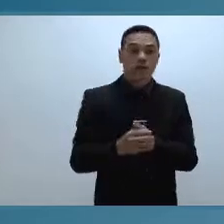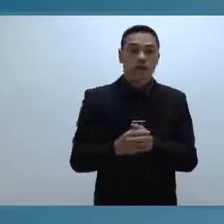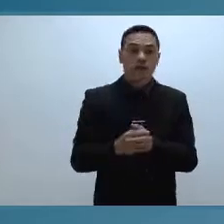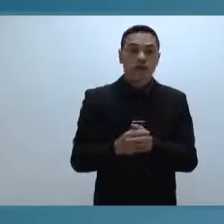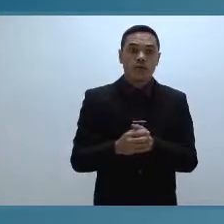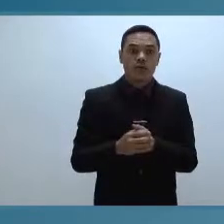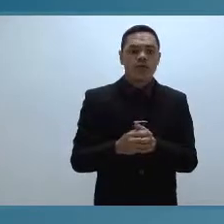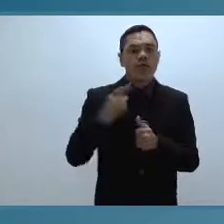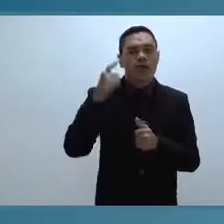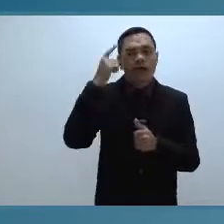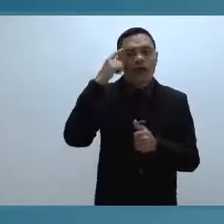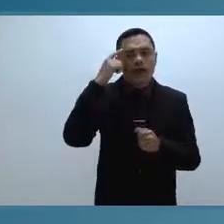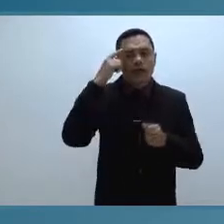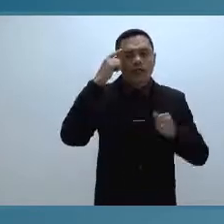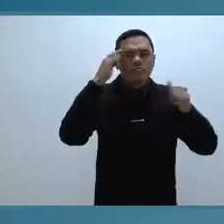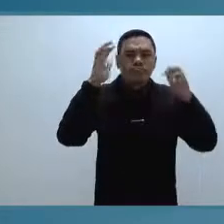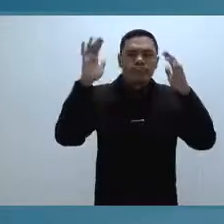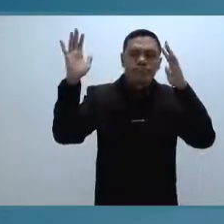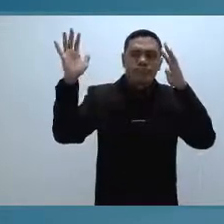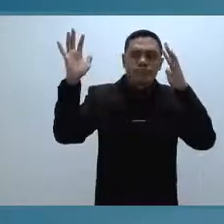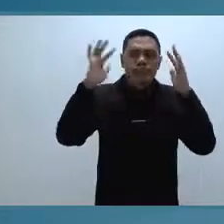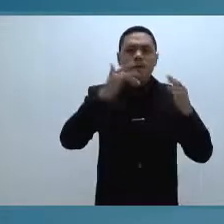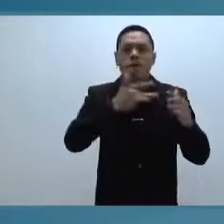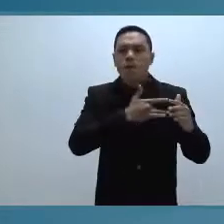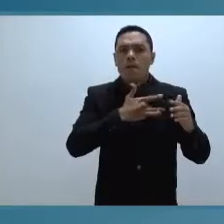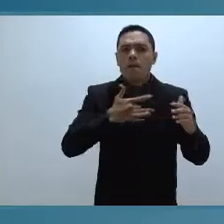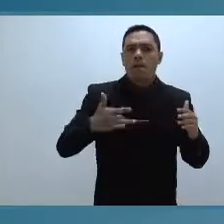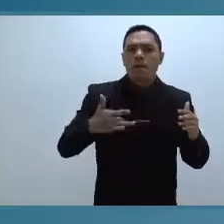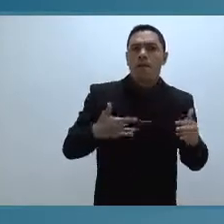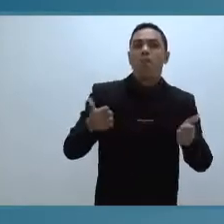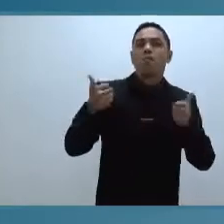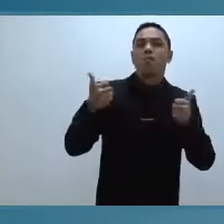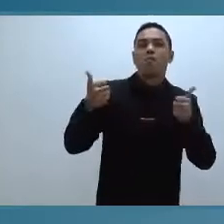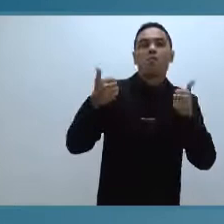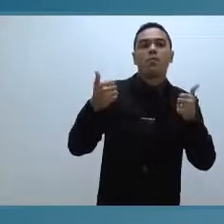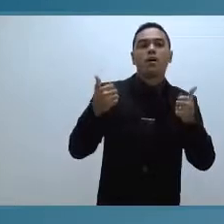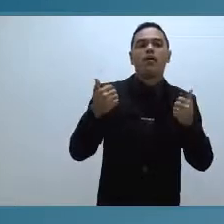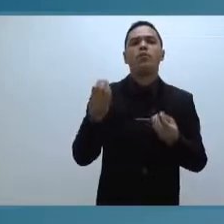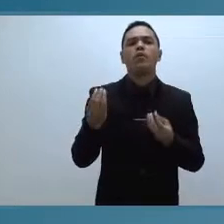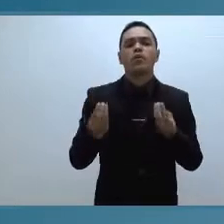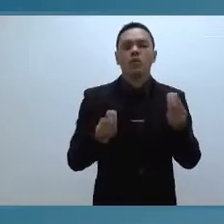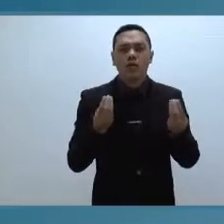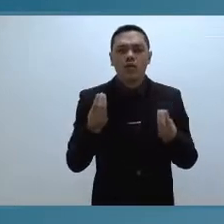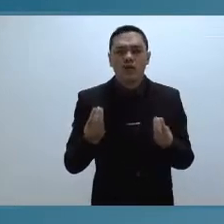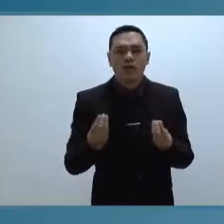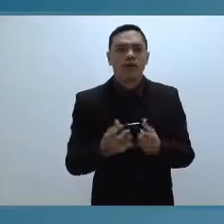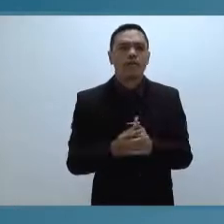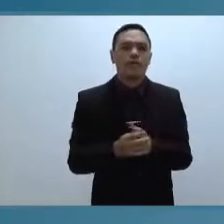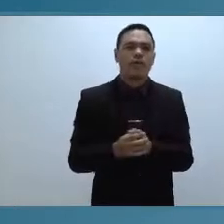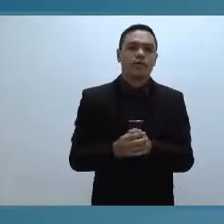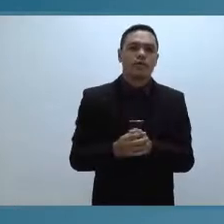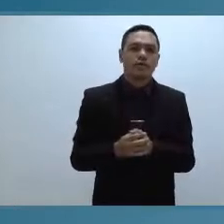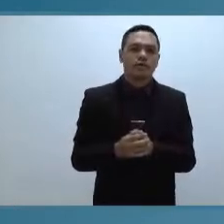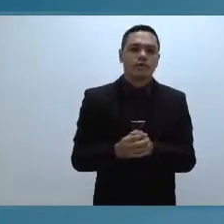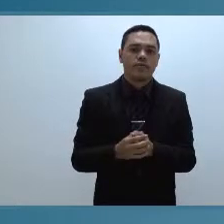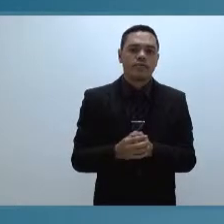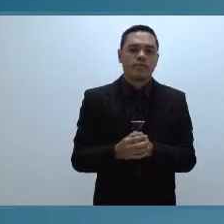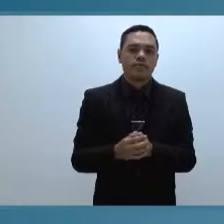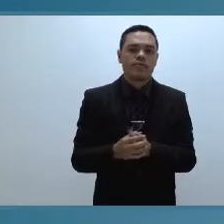Nobre, Rua Barbosa, terceiro andar. Facilitadores, Manuel de Cristo Alves